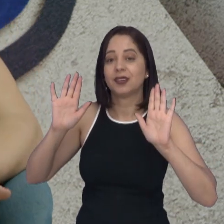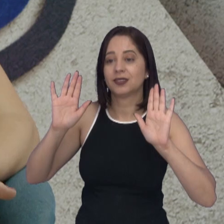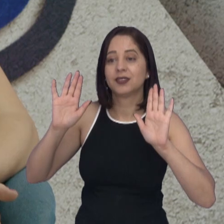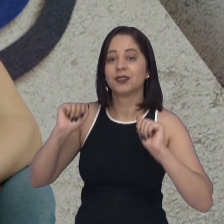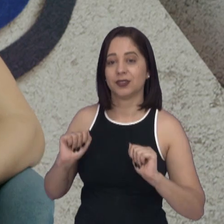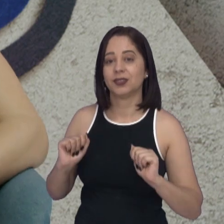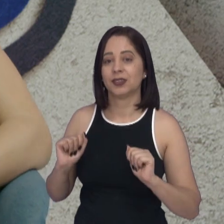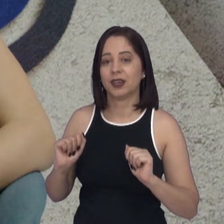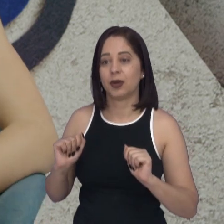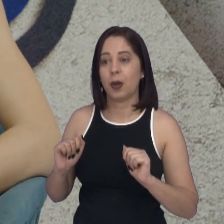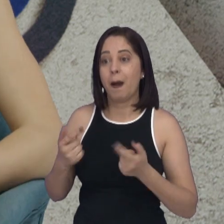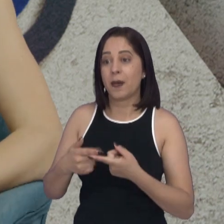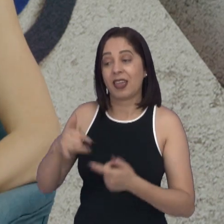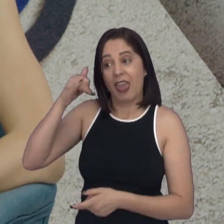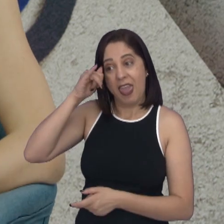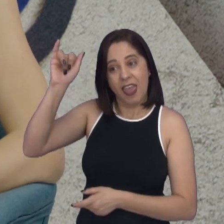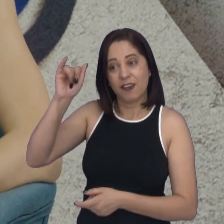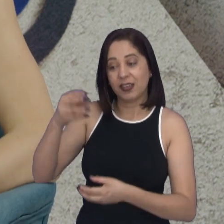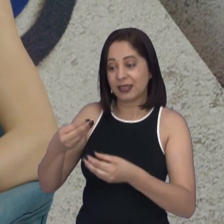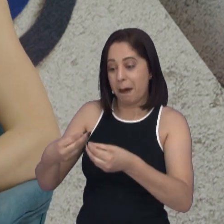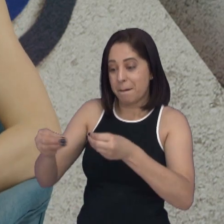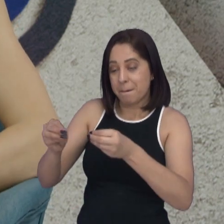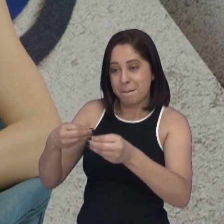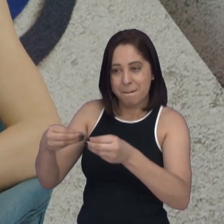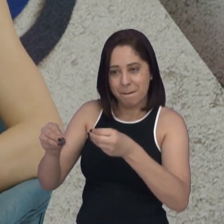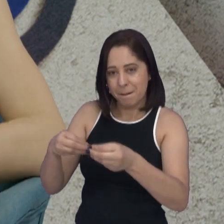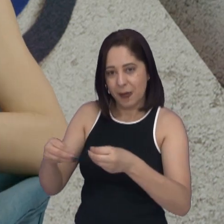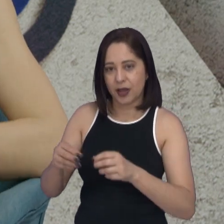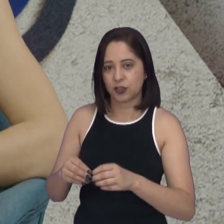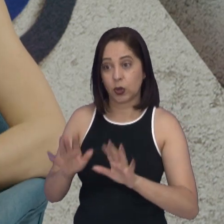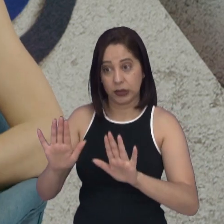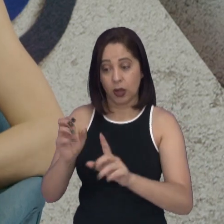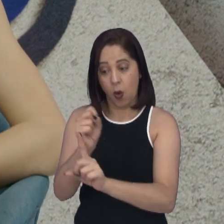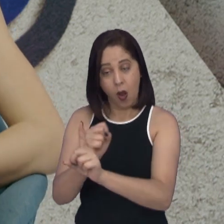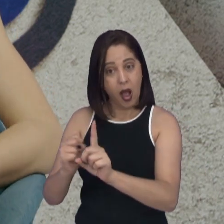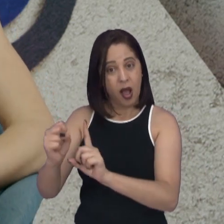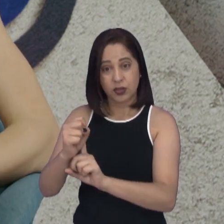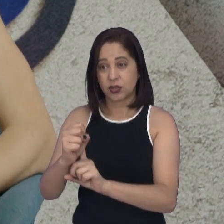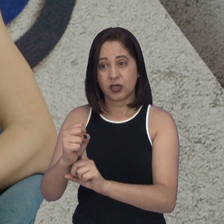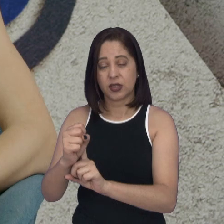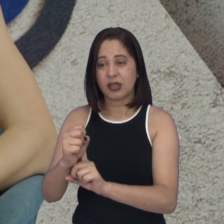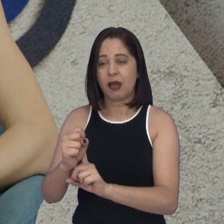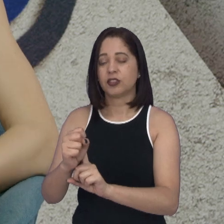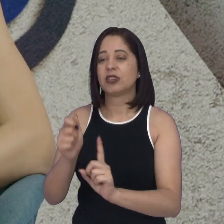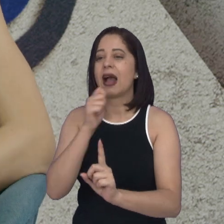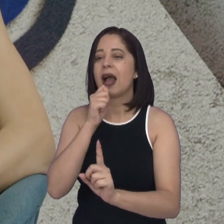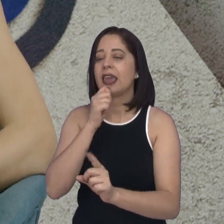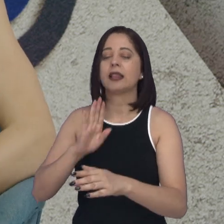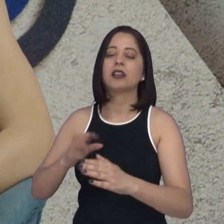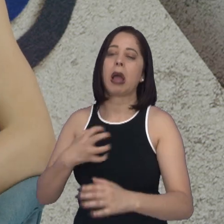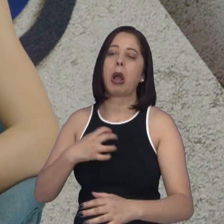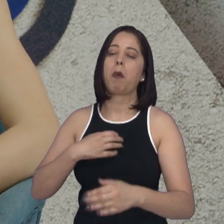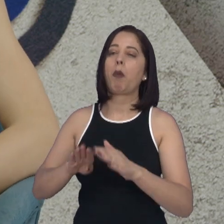alimentar daquela fruta, né? Então, a sociedade, infelizmente, está num lugar, assim, muito da comodidade, e essa